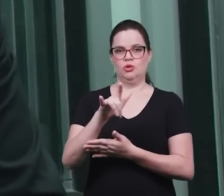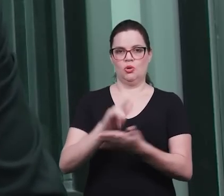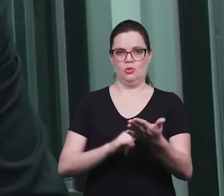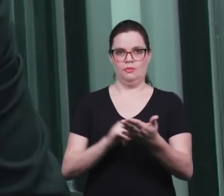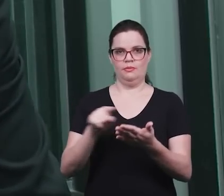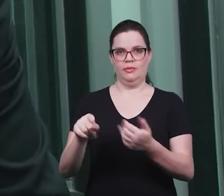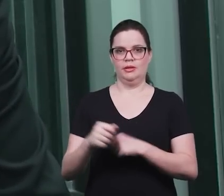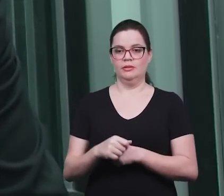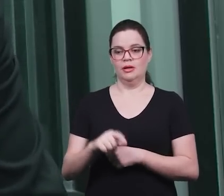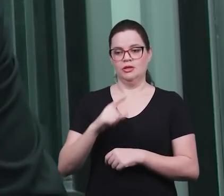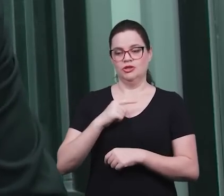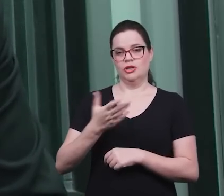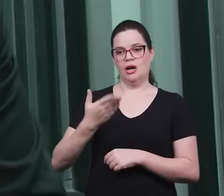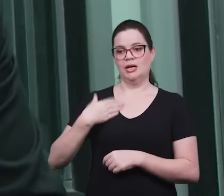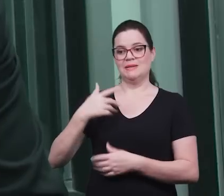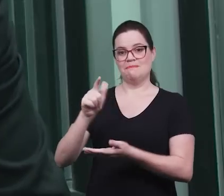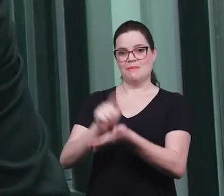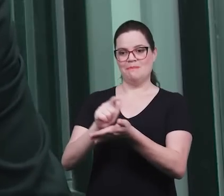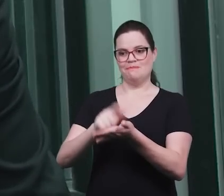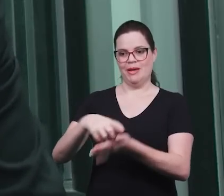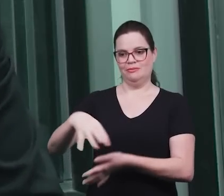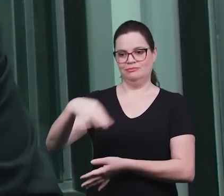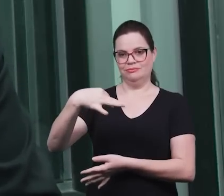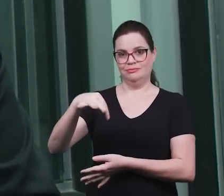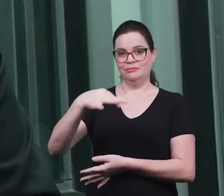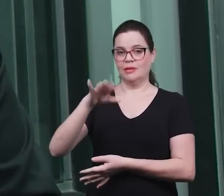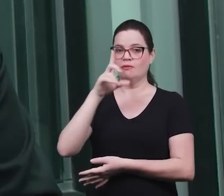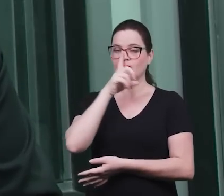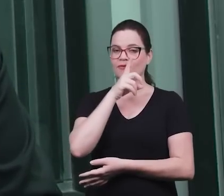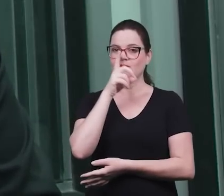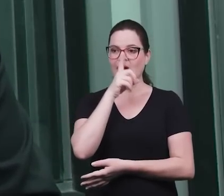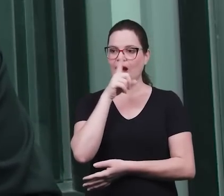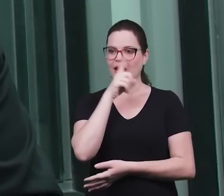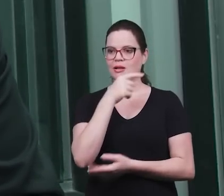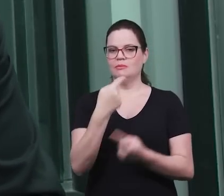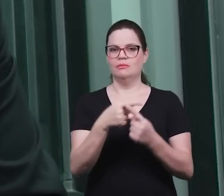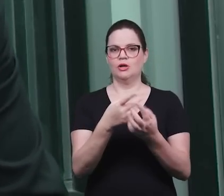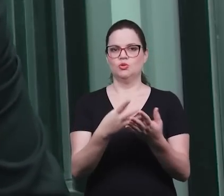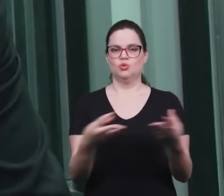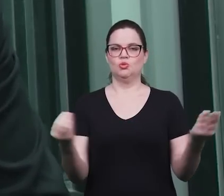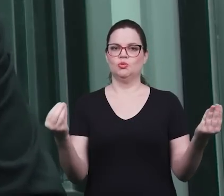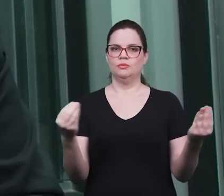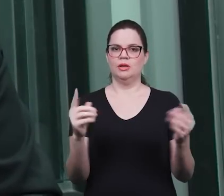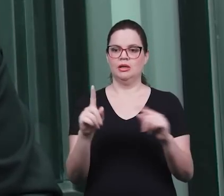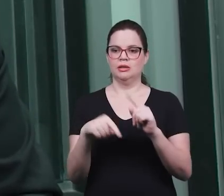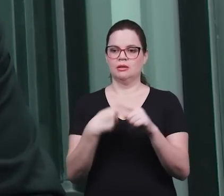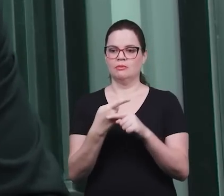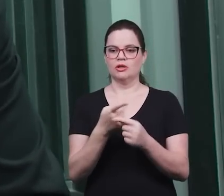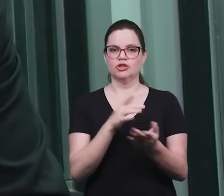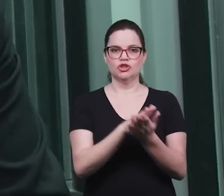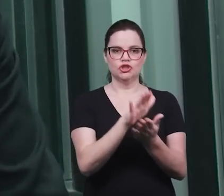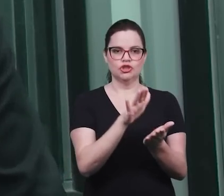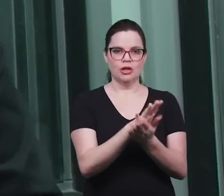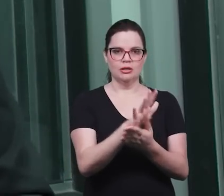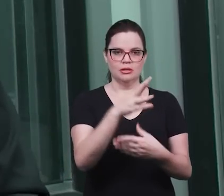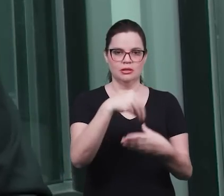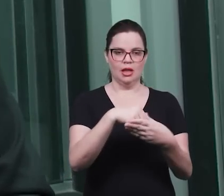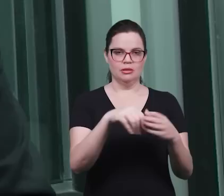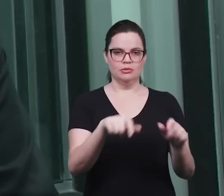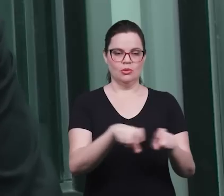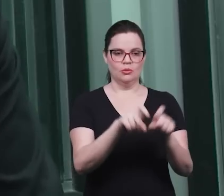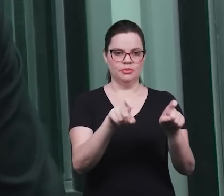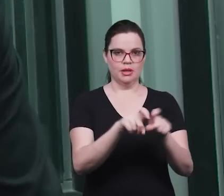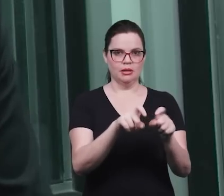dessas pessoas era física, sim, extremamente falho o controle, e ela foi digitalizada, e com base nesse processo